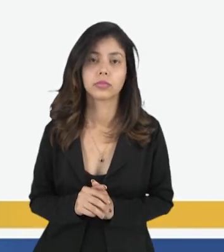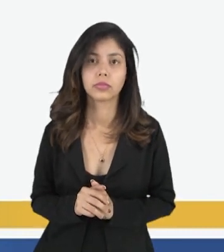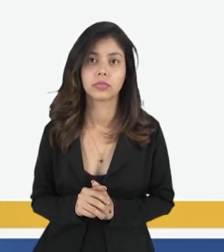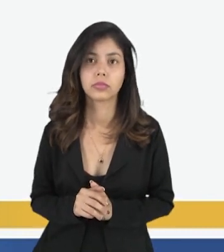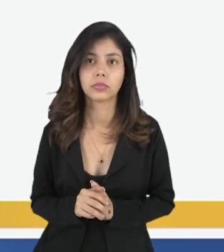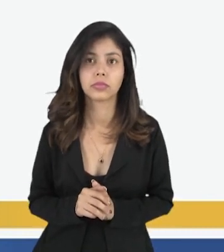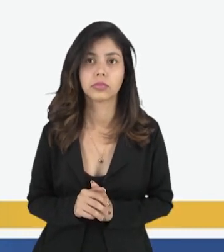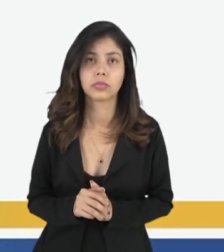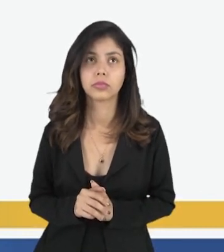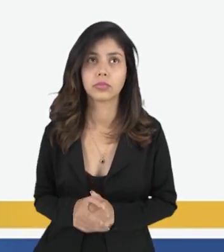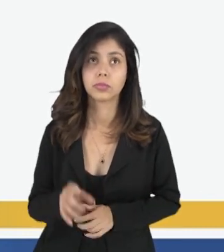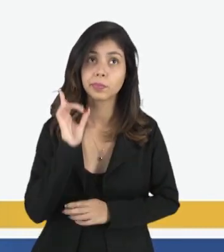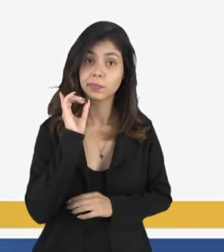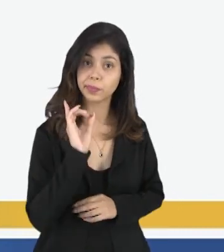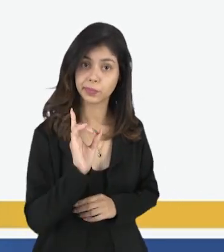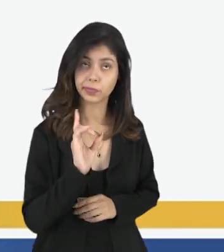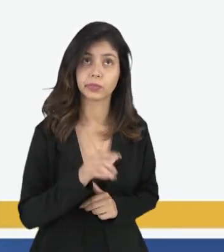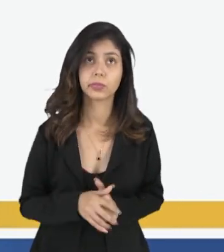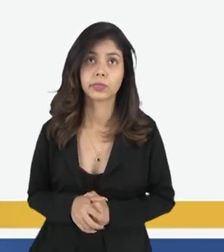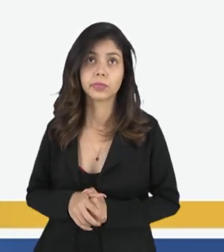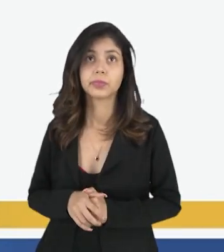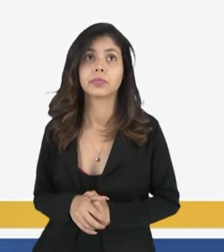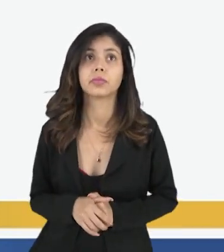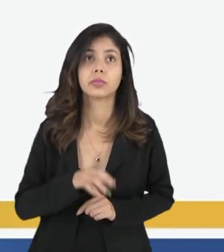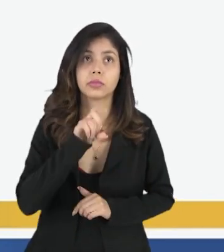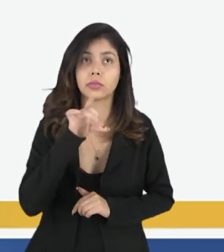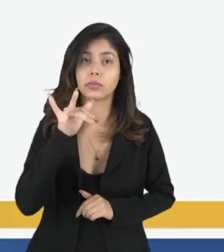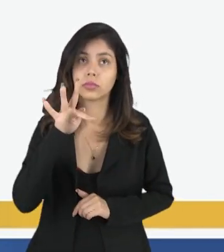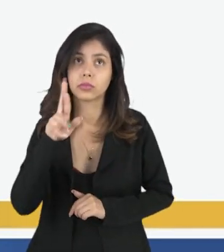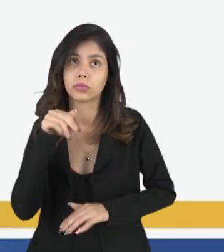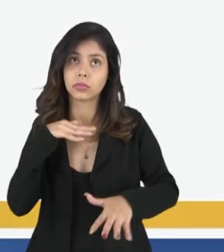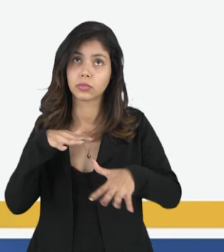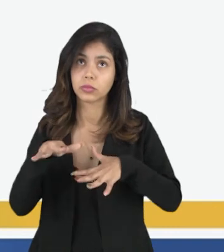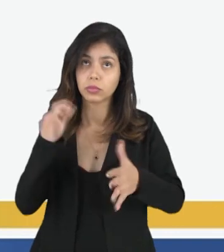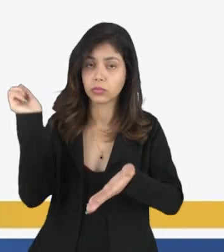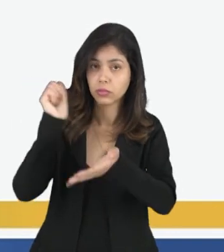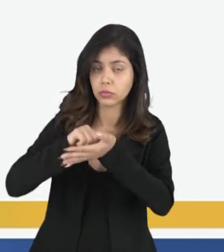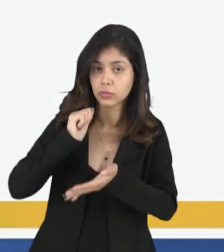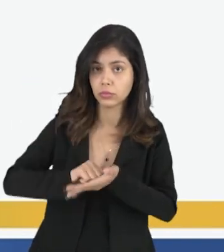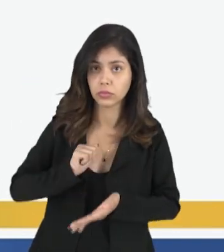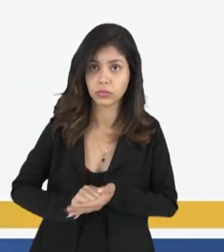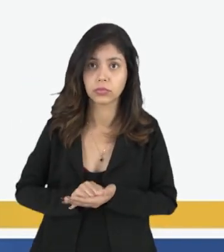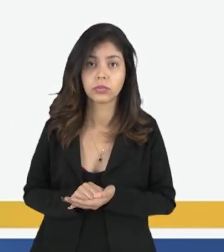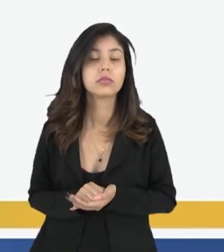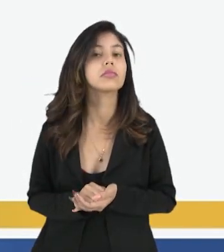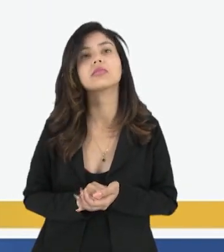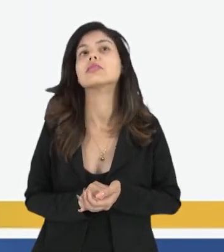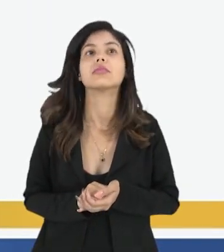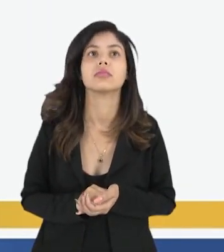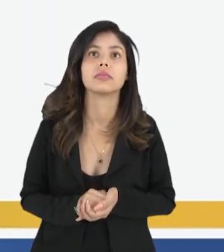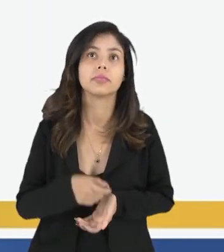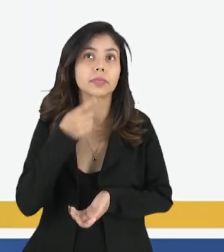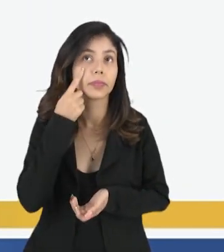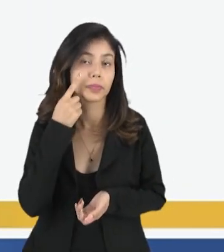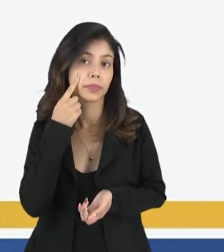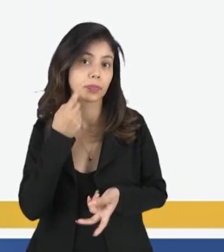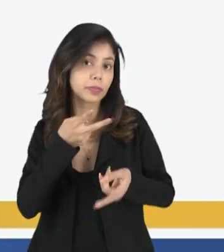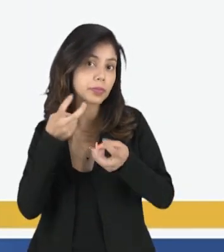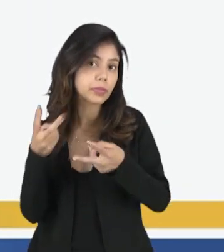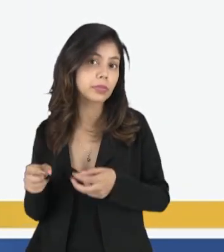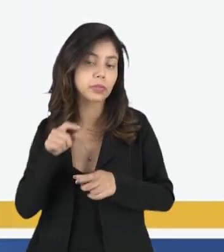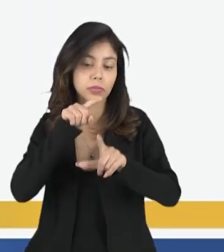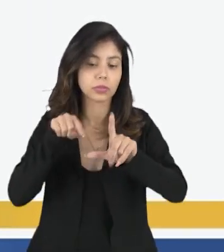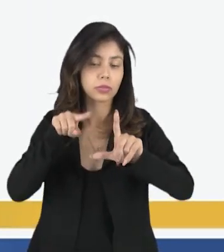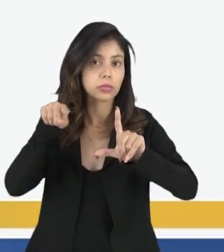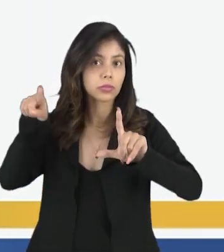Na situação D, ele pede para classificar o movimento descrito por esse móvel. Então, observando aí o